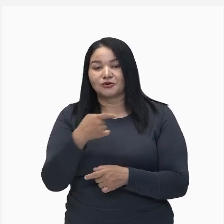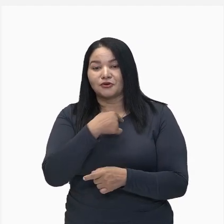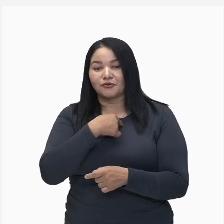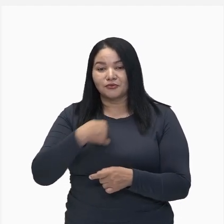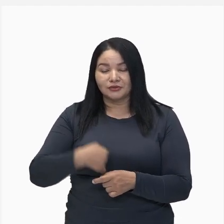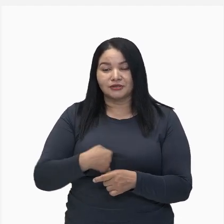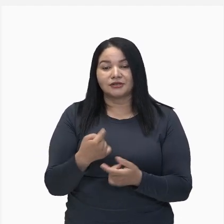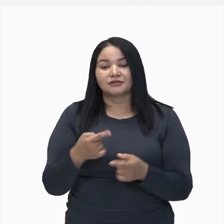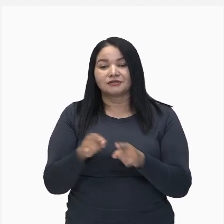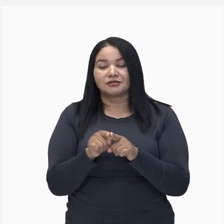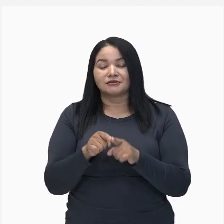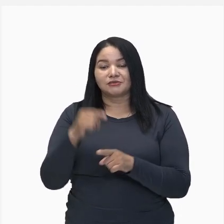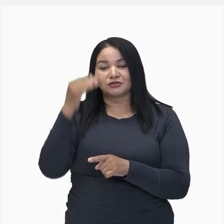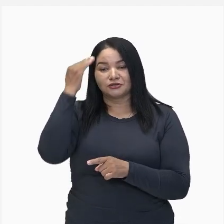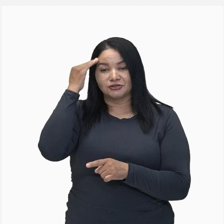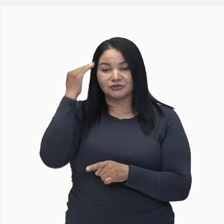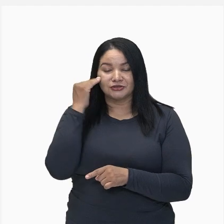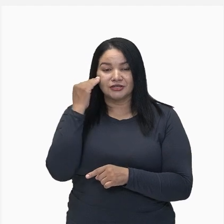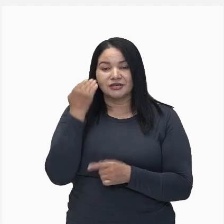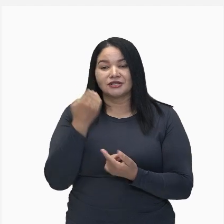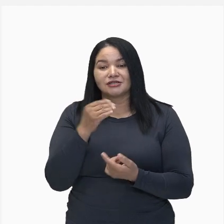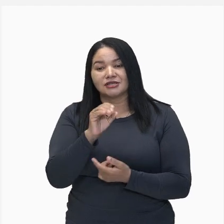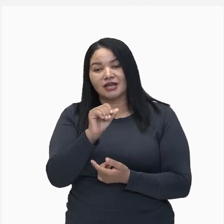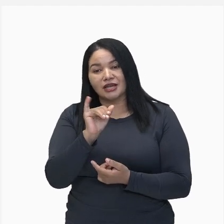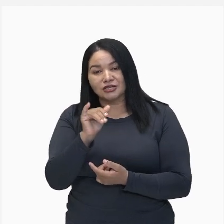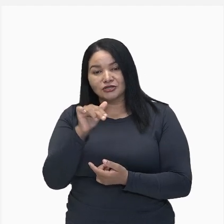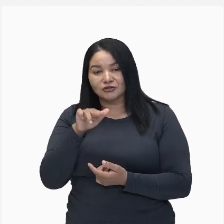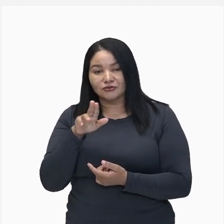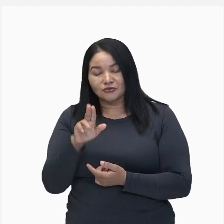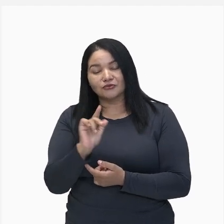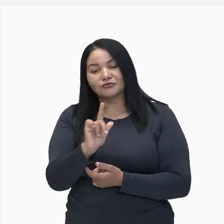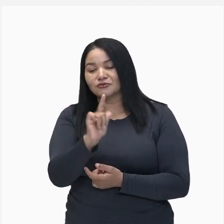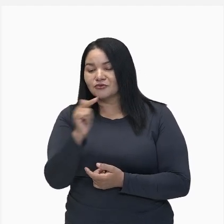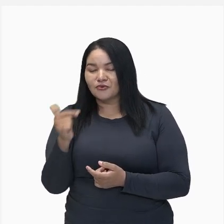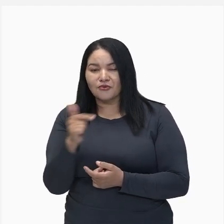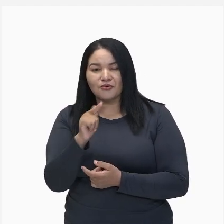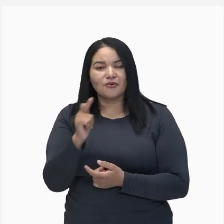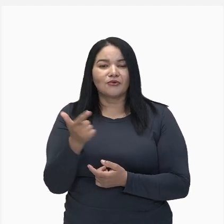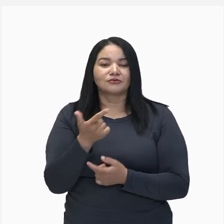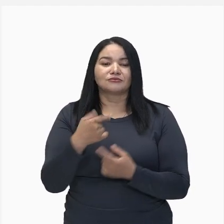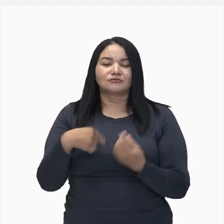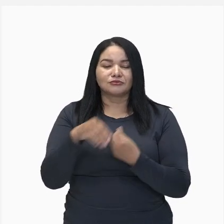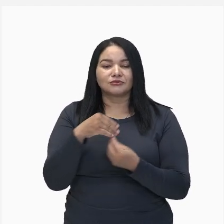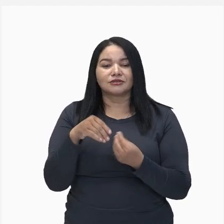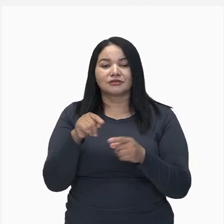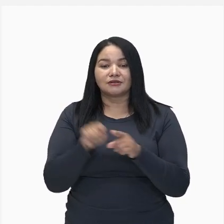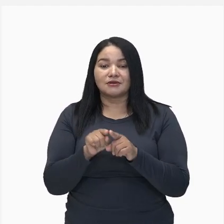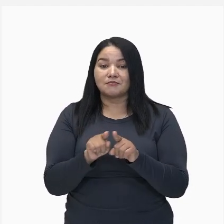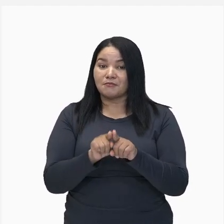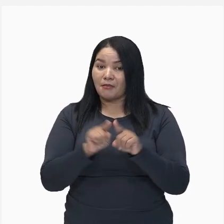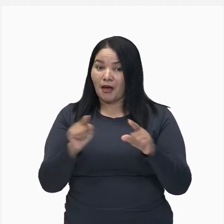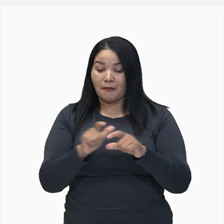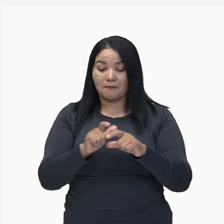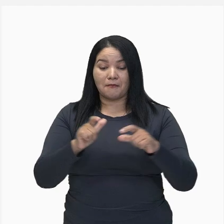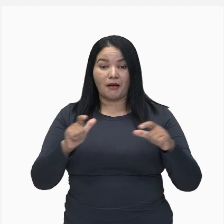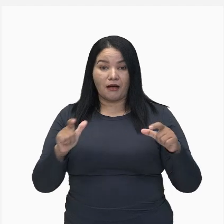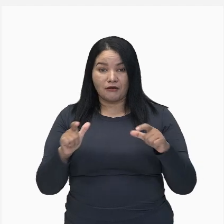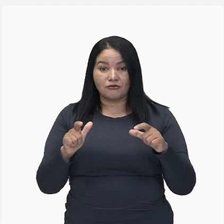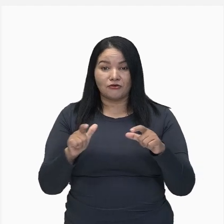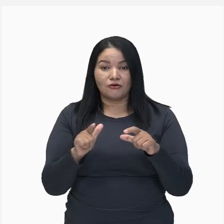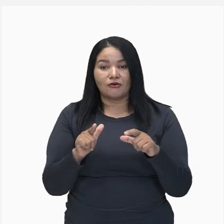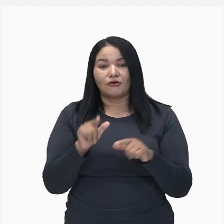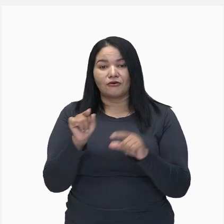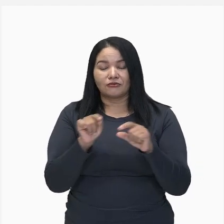e Ainu, entre outros aí da Ásia, tá? Mas o que acaba realmente prevalecendo vai ser a